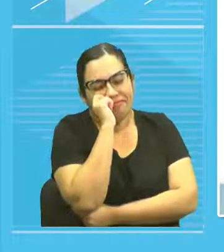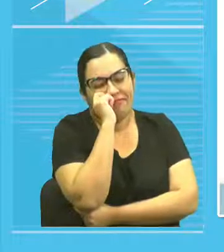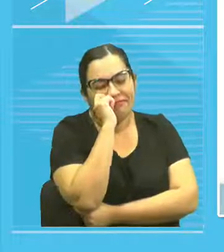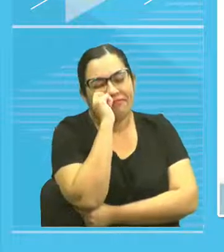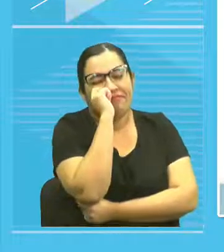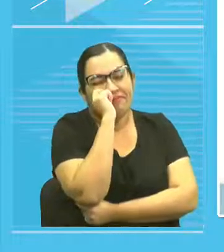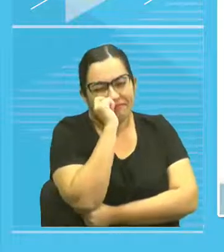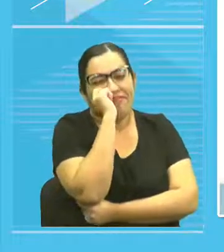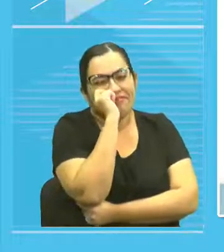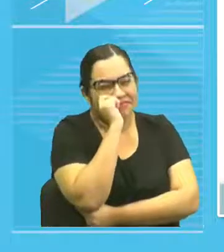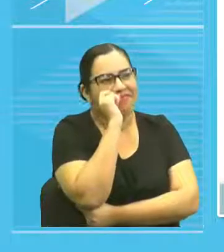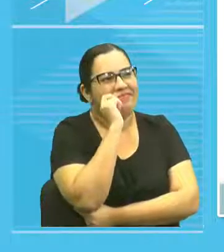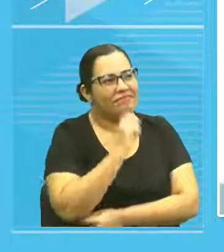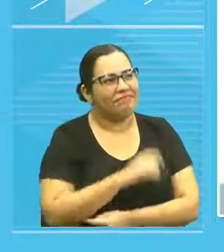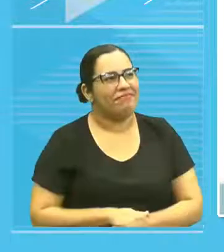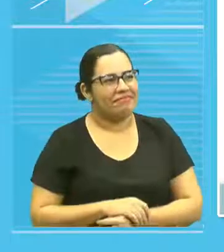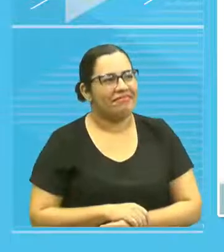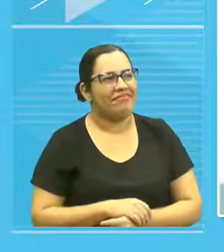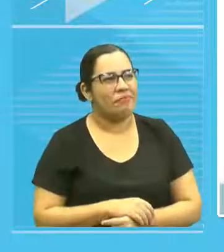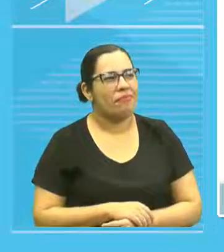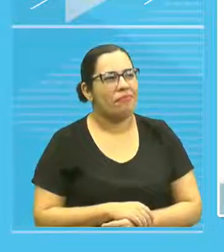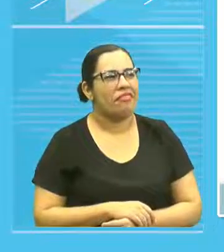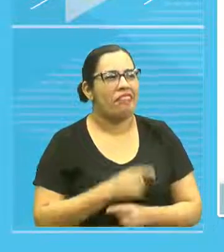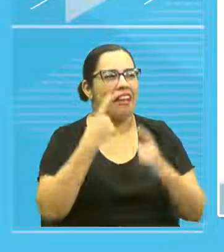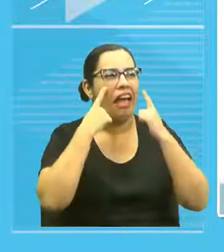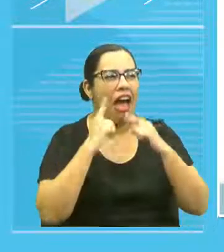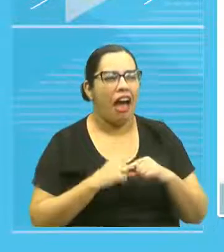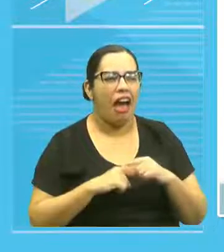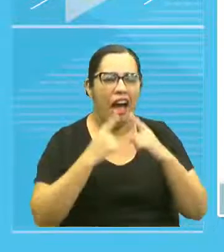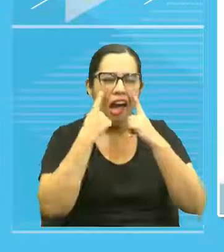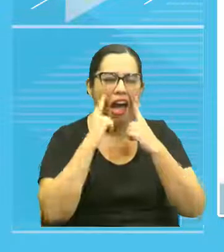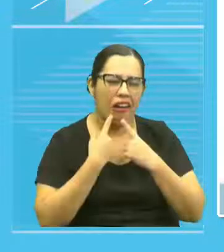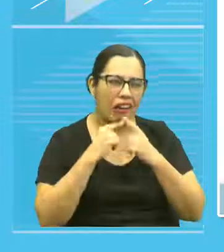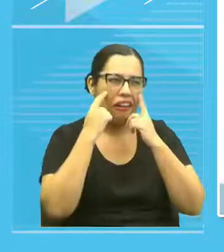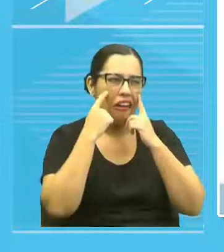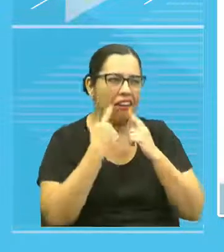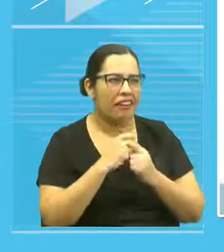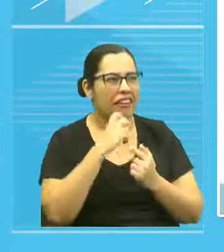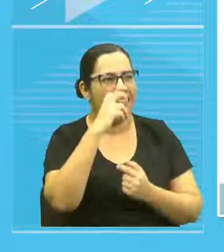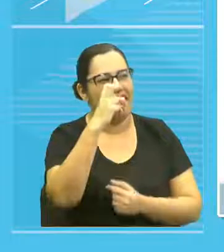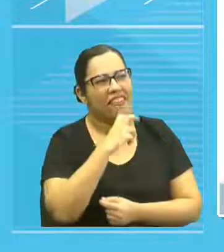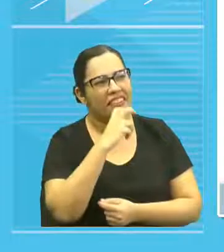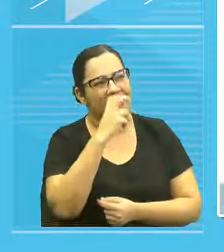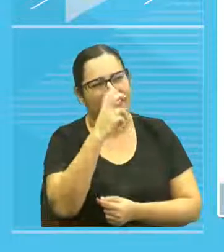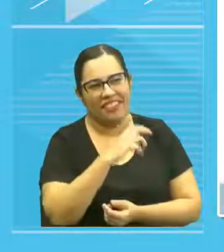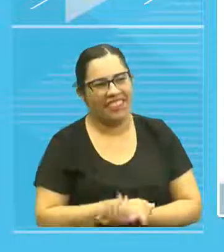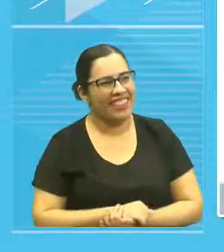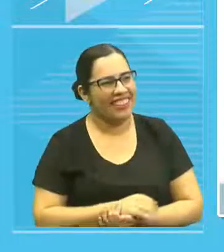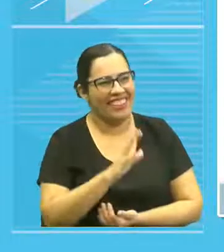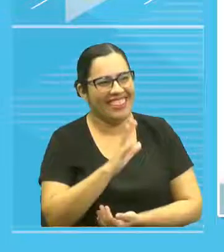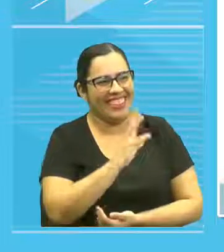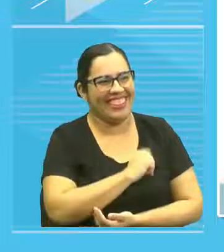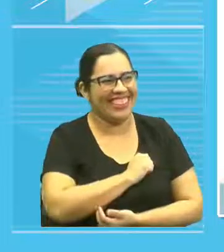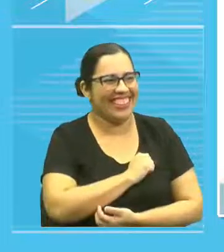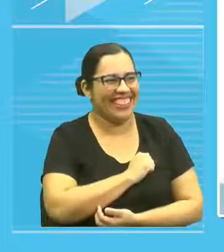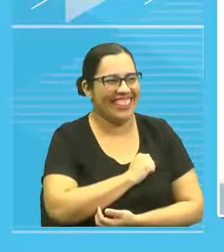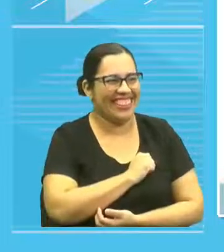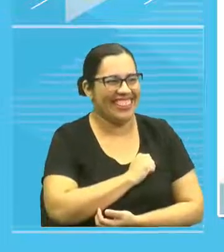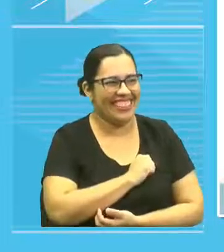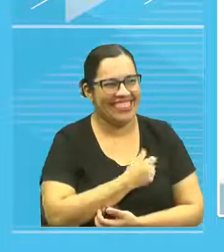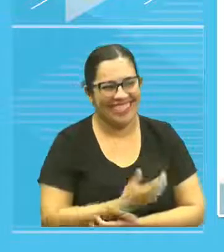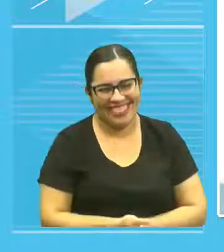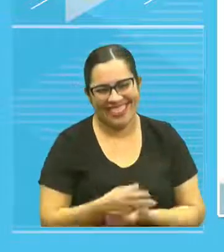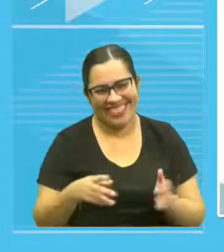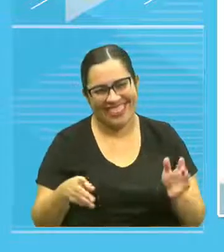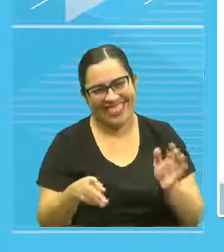Olá eu sou chorando boa fluido de chorou rapaz a Rosinha tá adorando a normal no